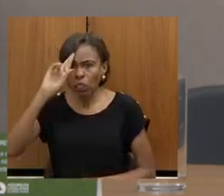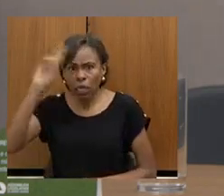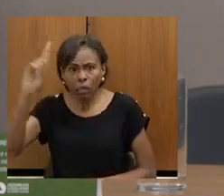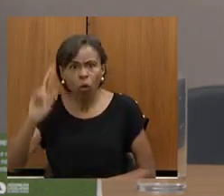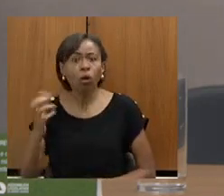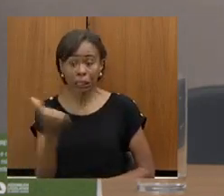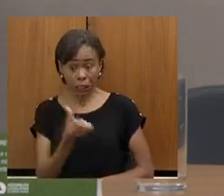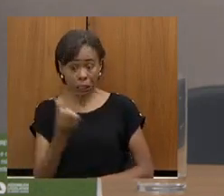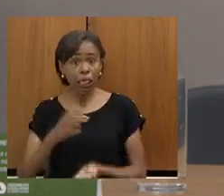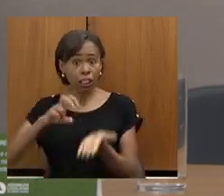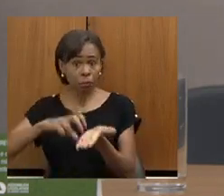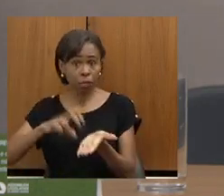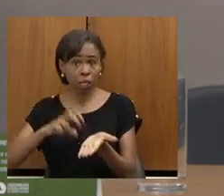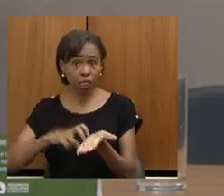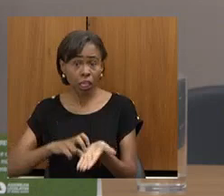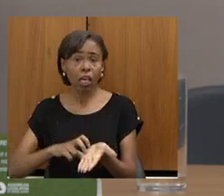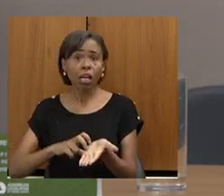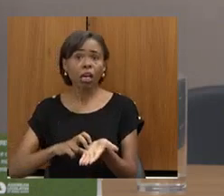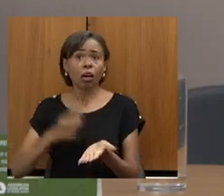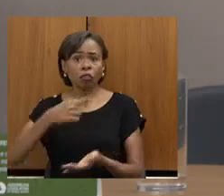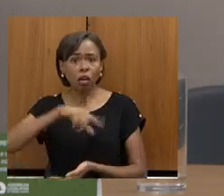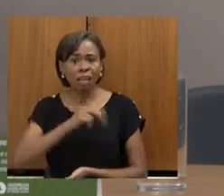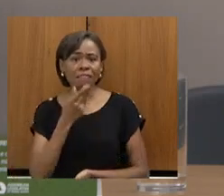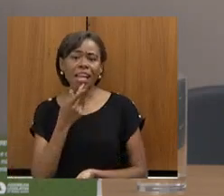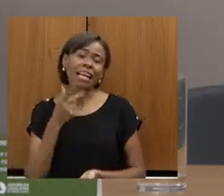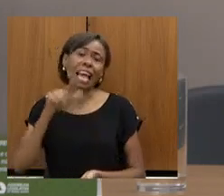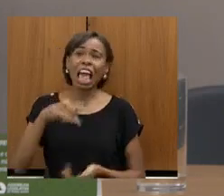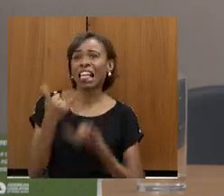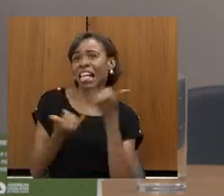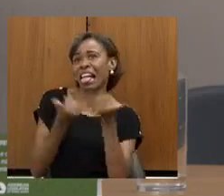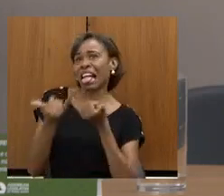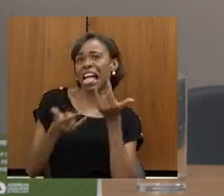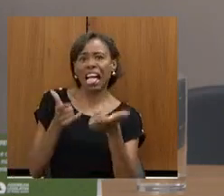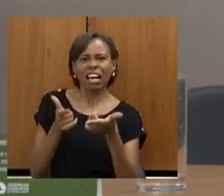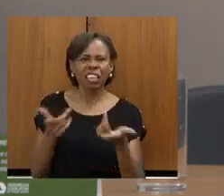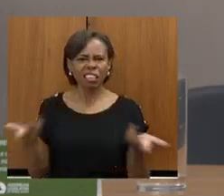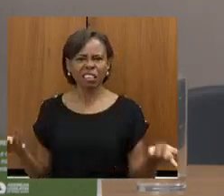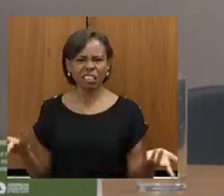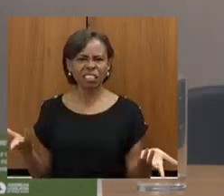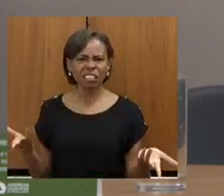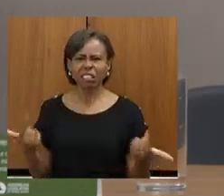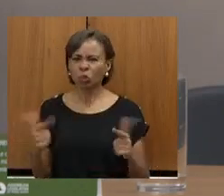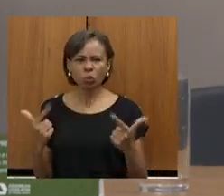manhã foi lá chamar de brincadeira de mau gosto, pessoa despreparada.